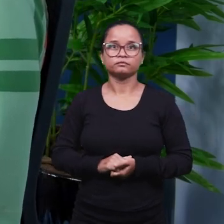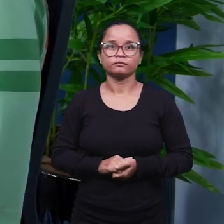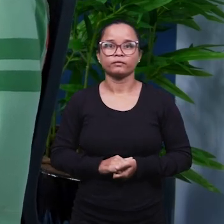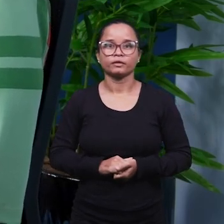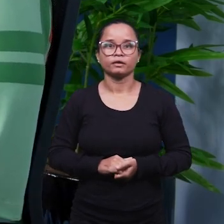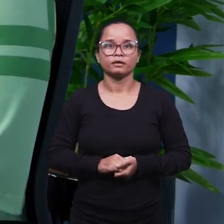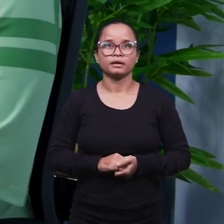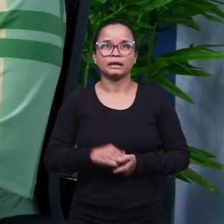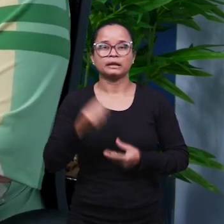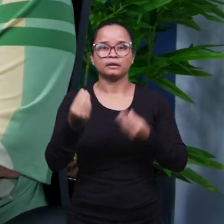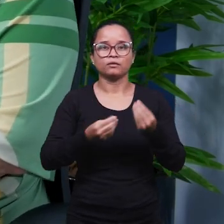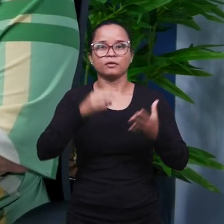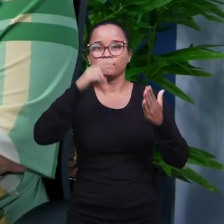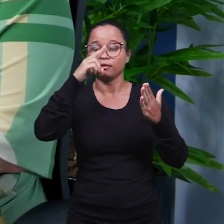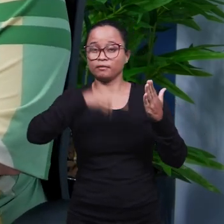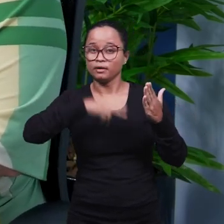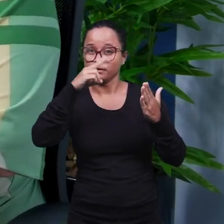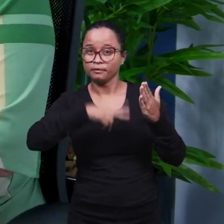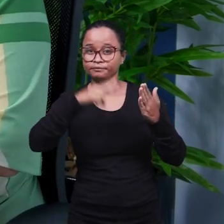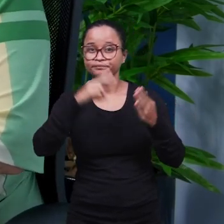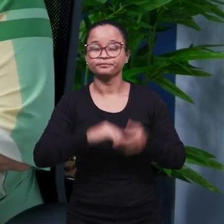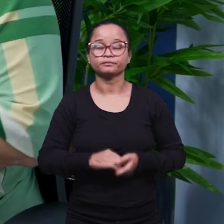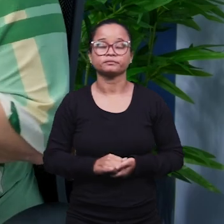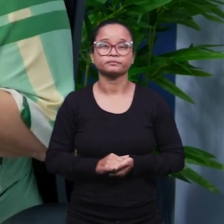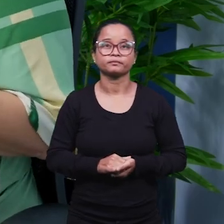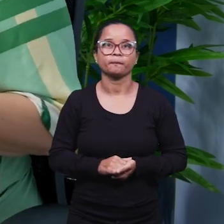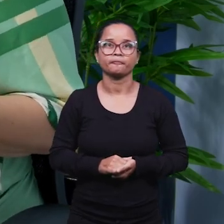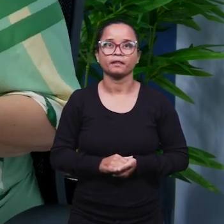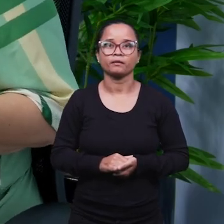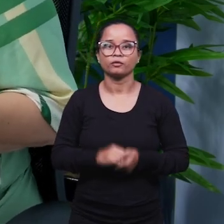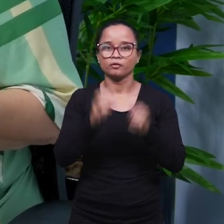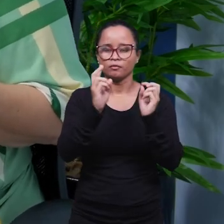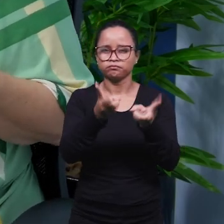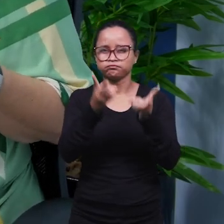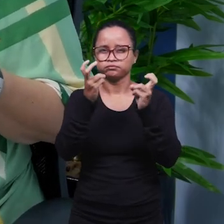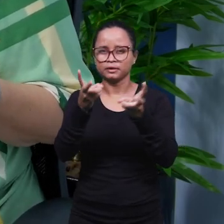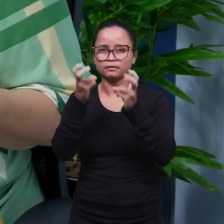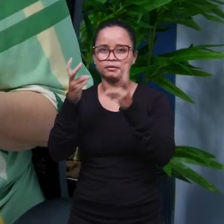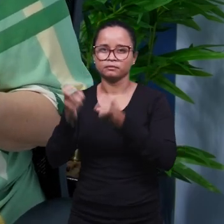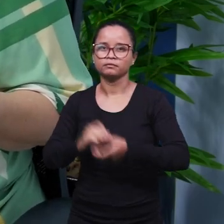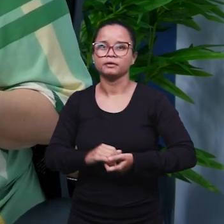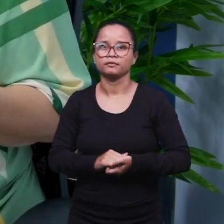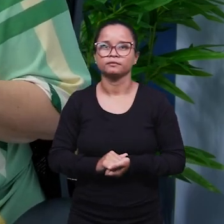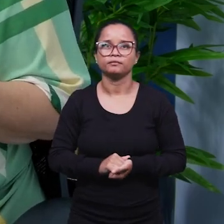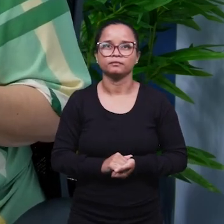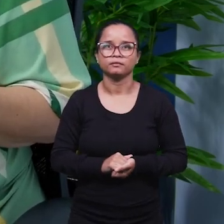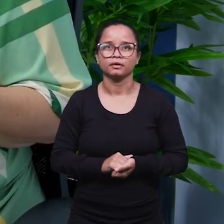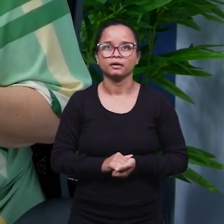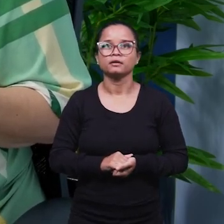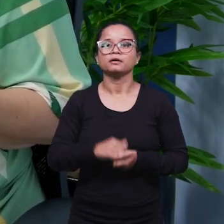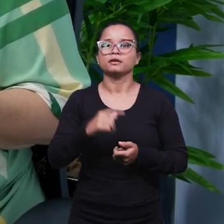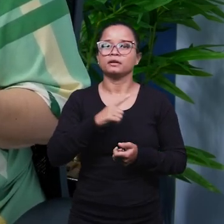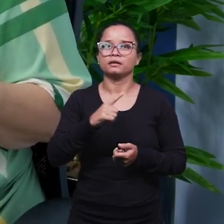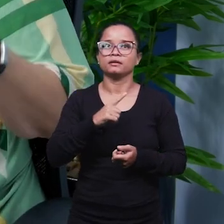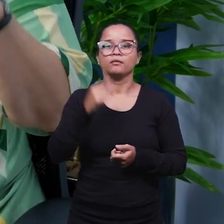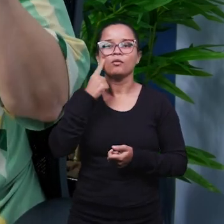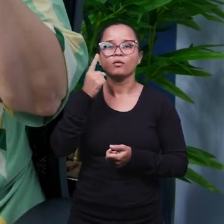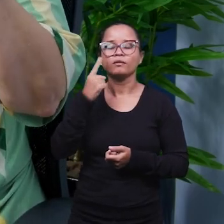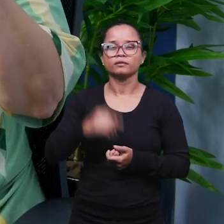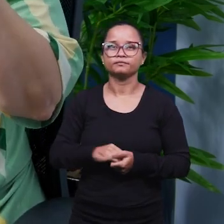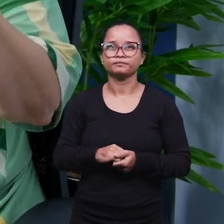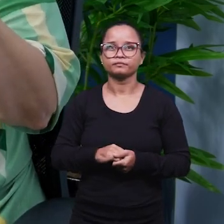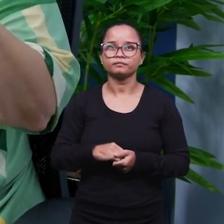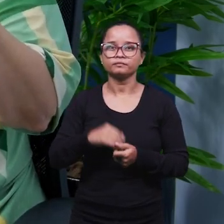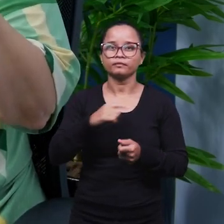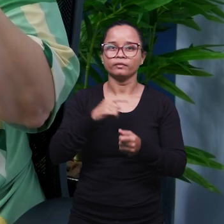a ficha de leitura, igual é feita a ficha de leitura. Vocês vão observar que na ficha de leitura não está indo